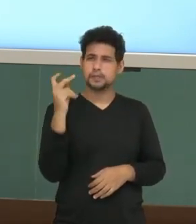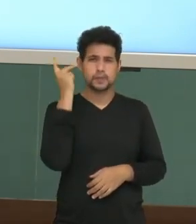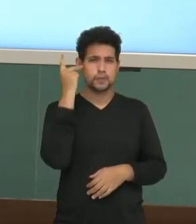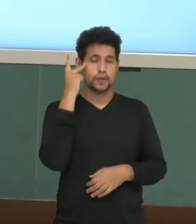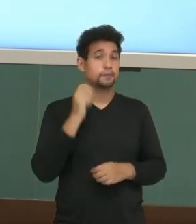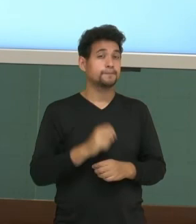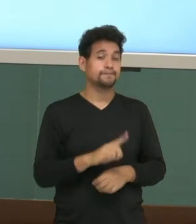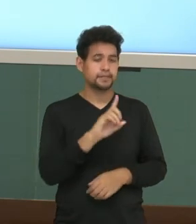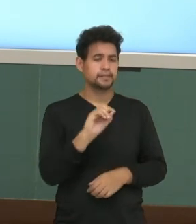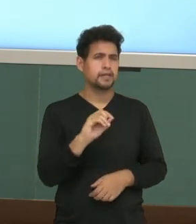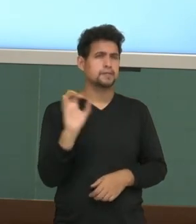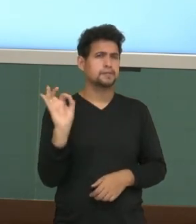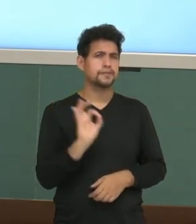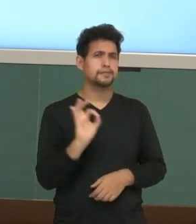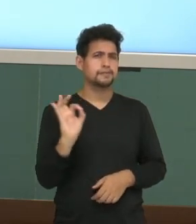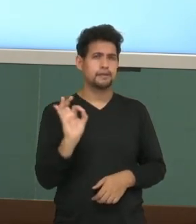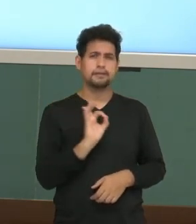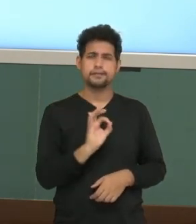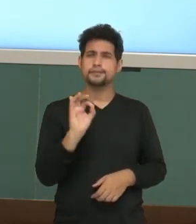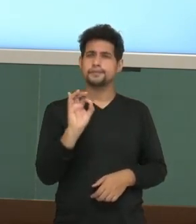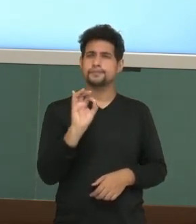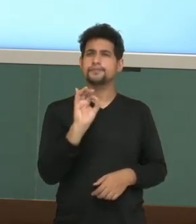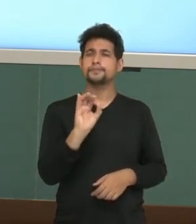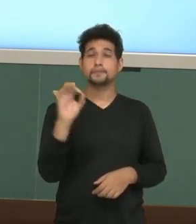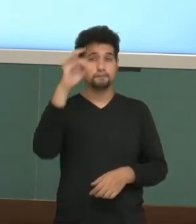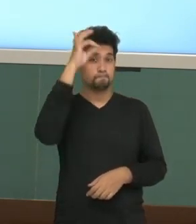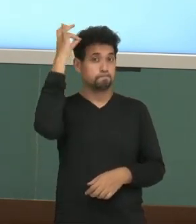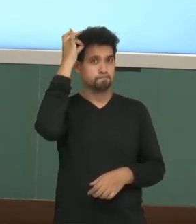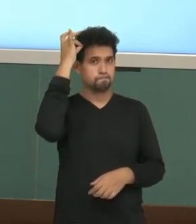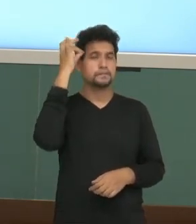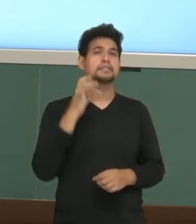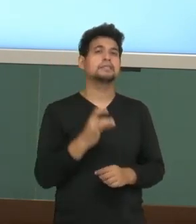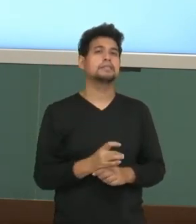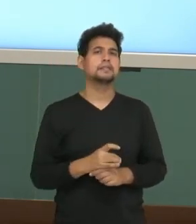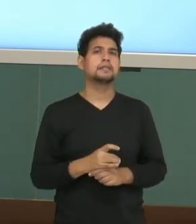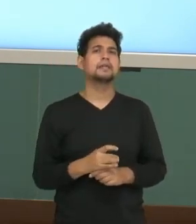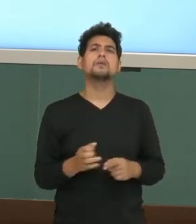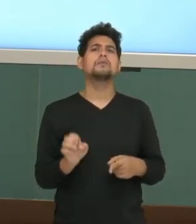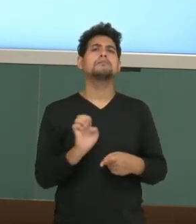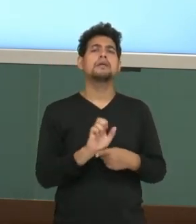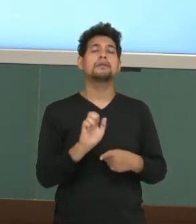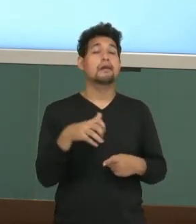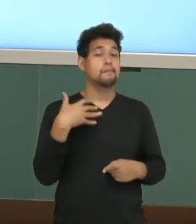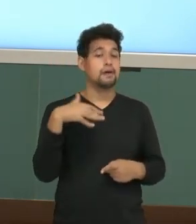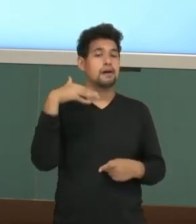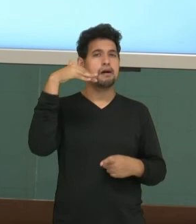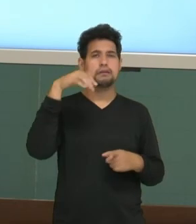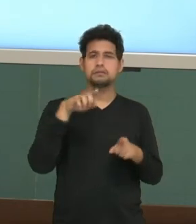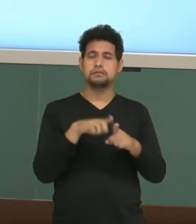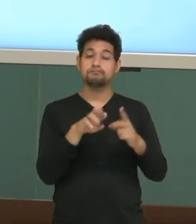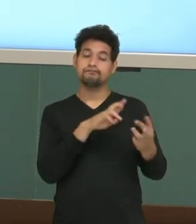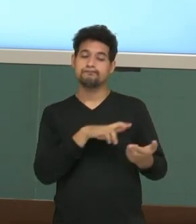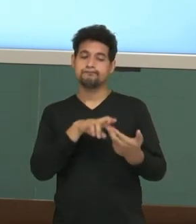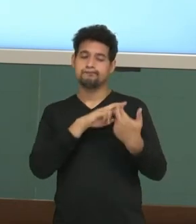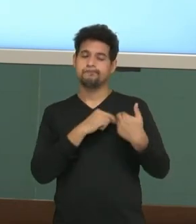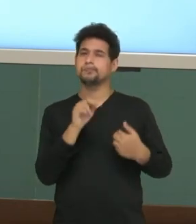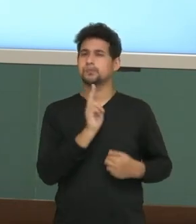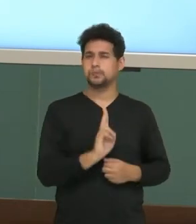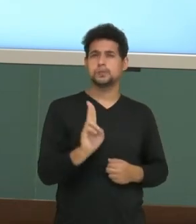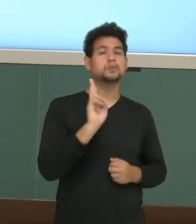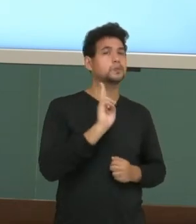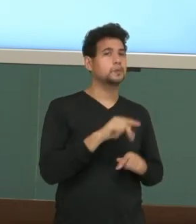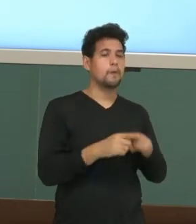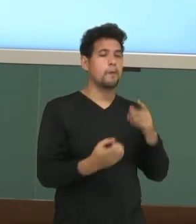Paulo, 10% no Espírito Santo, sendo esses estados os maiores responsáveis pela exploração